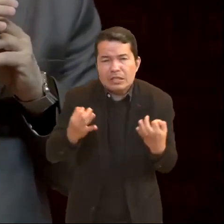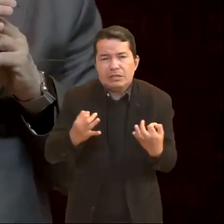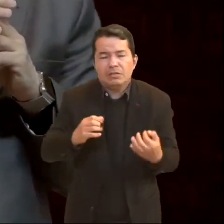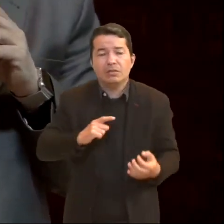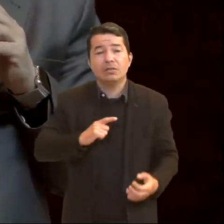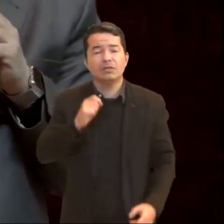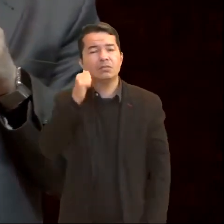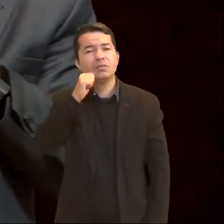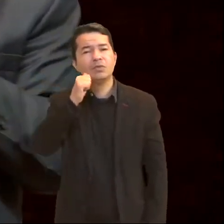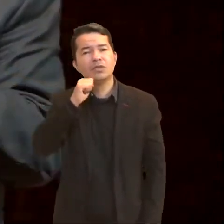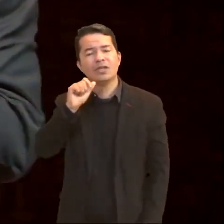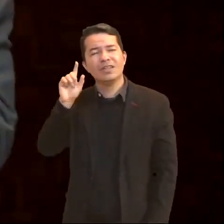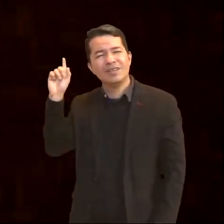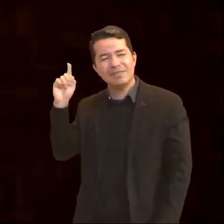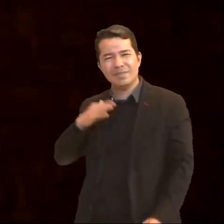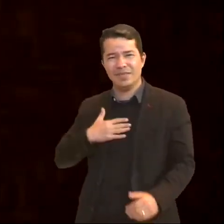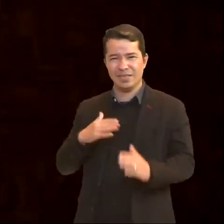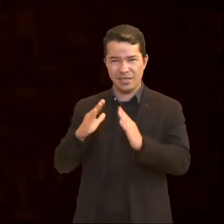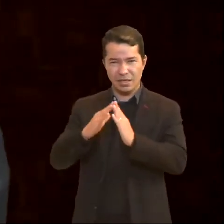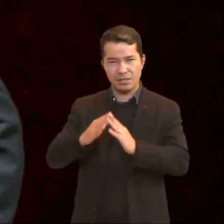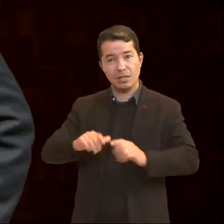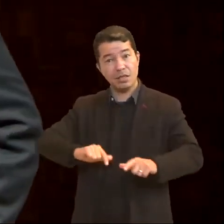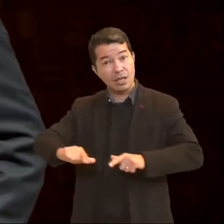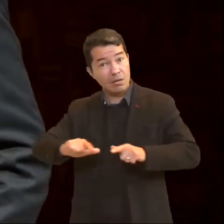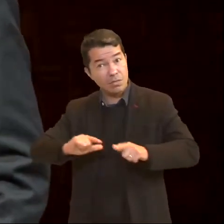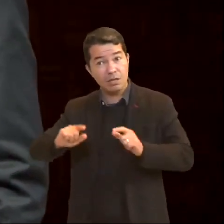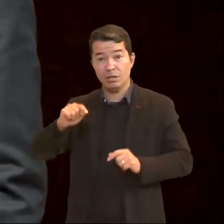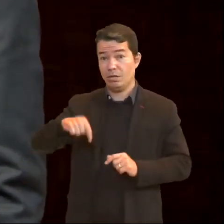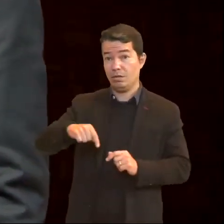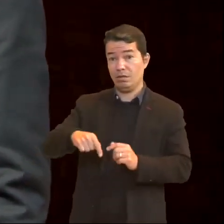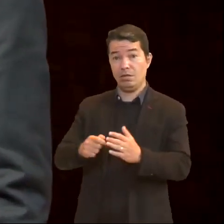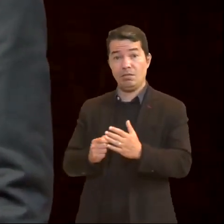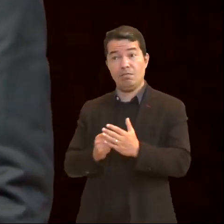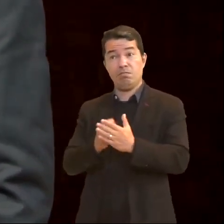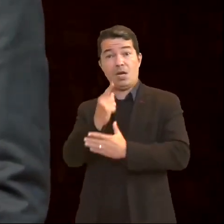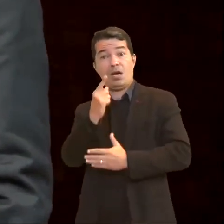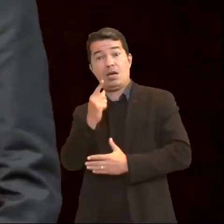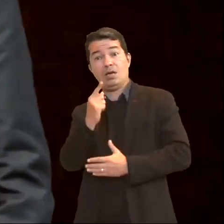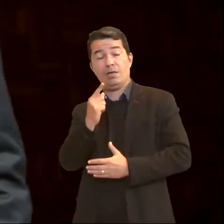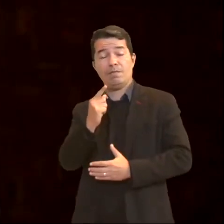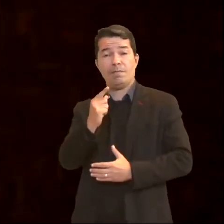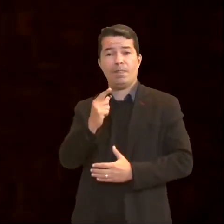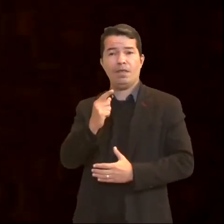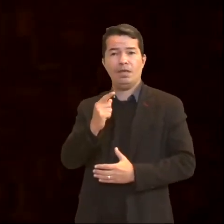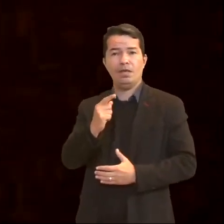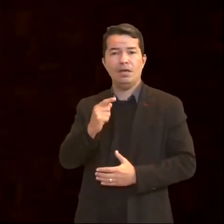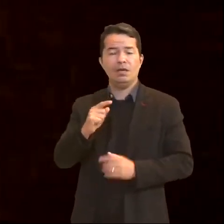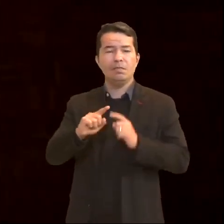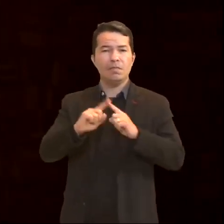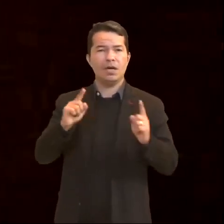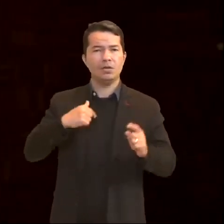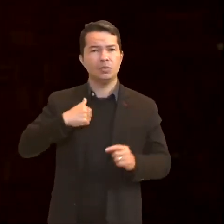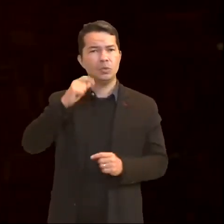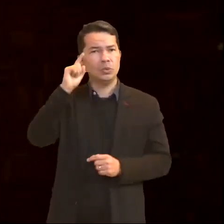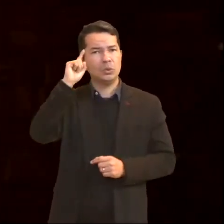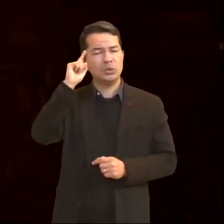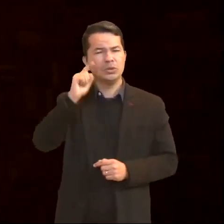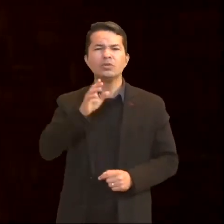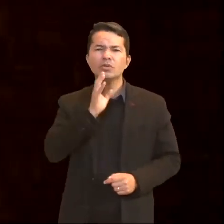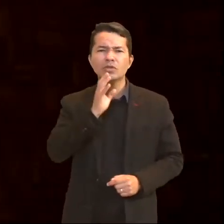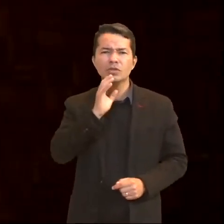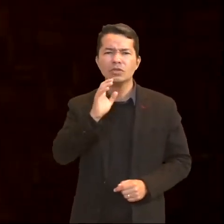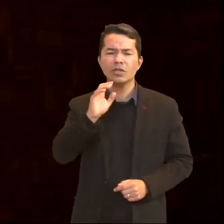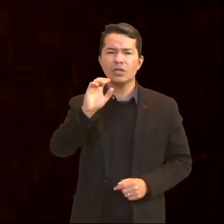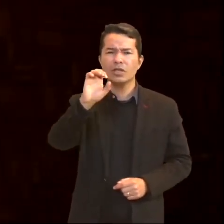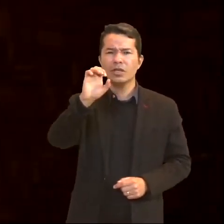e aqui a gente paga hora extra para todo mundo. E um dia fiquei pensando, por que é que eu não pago hora extra para a pessoa que trabalha aqui em